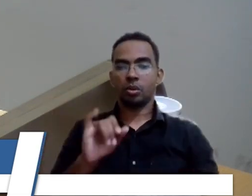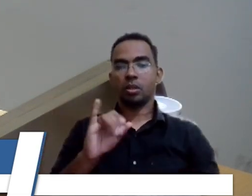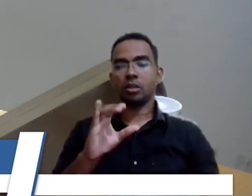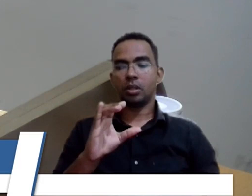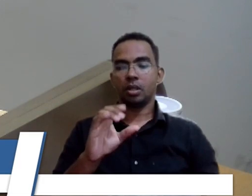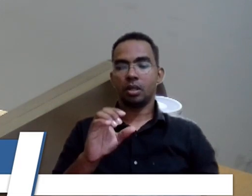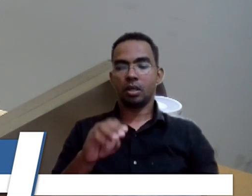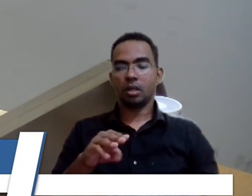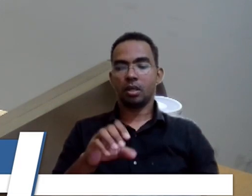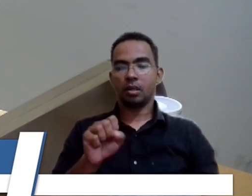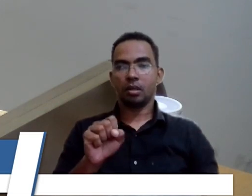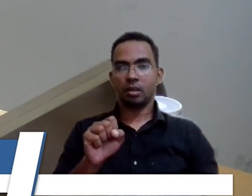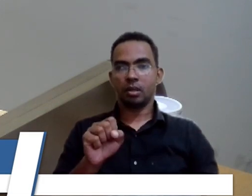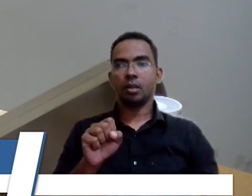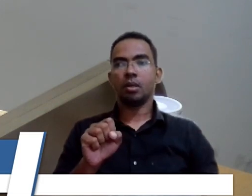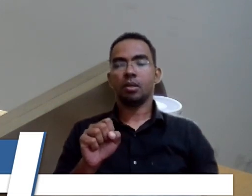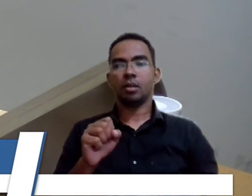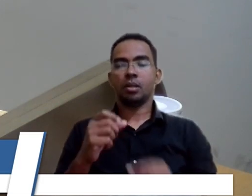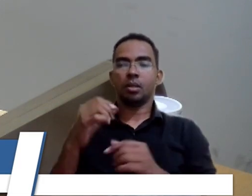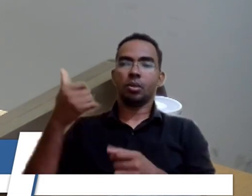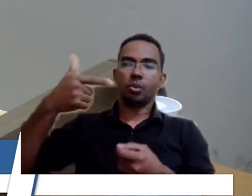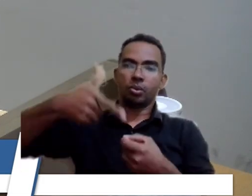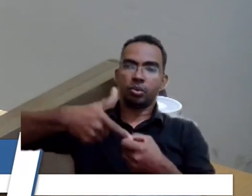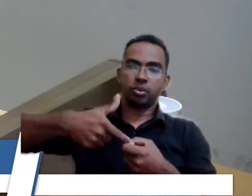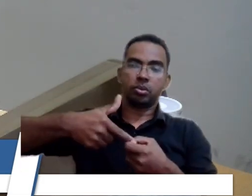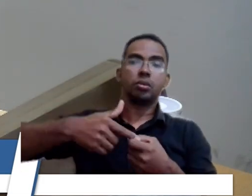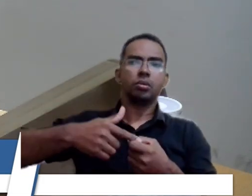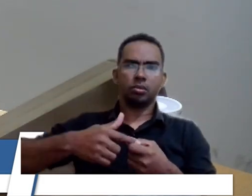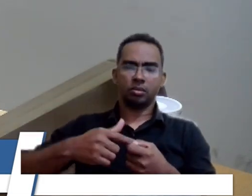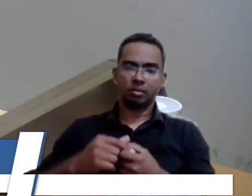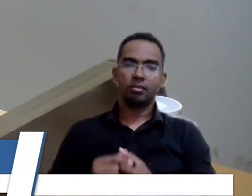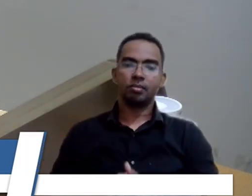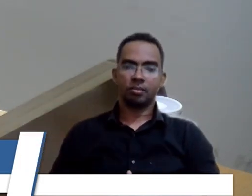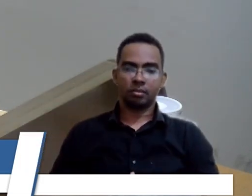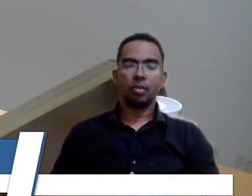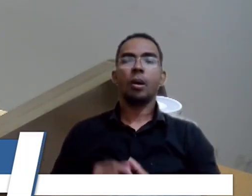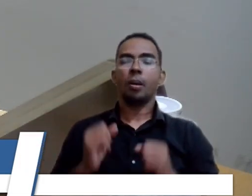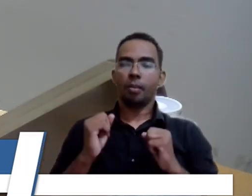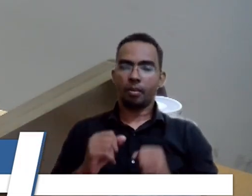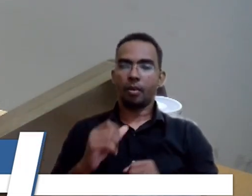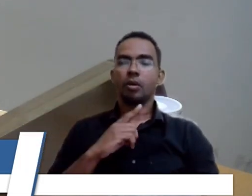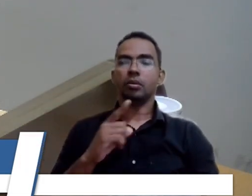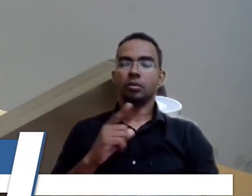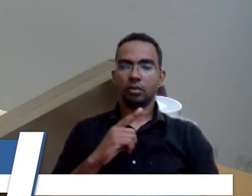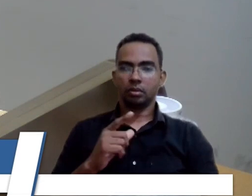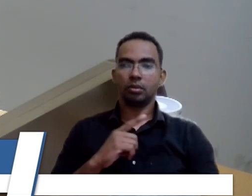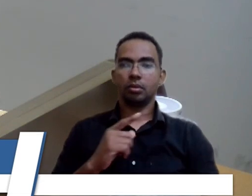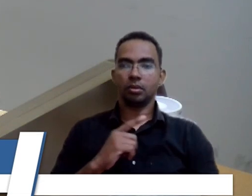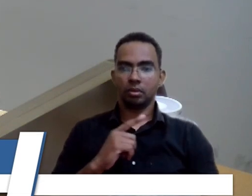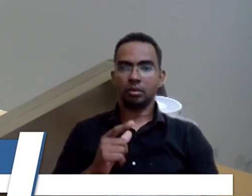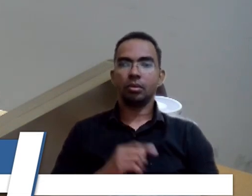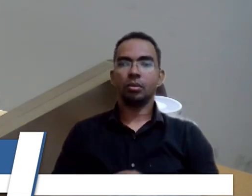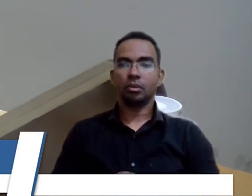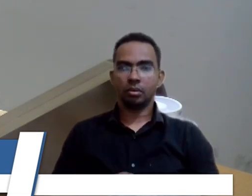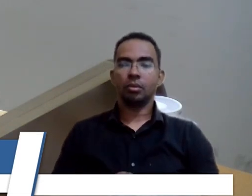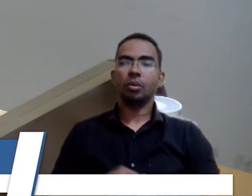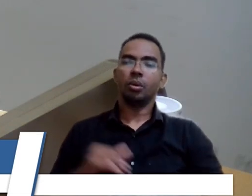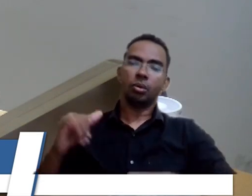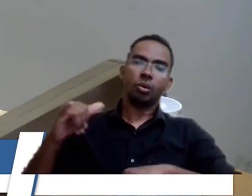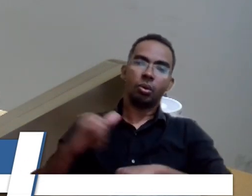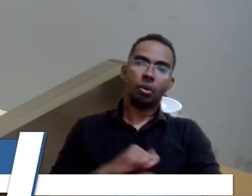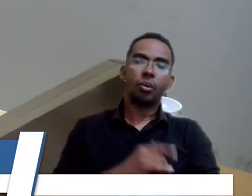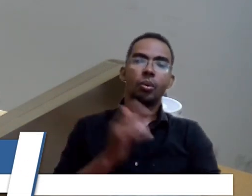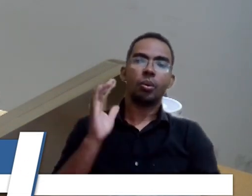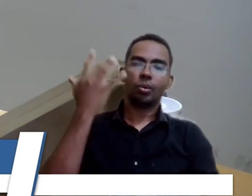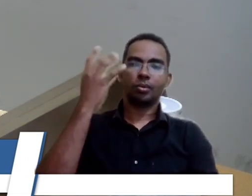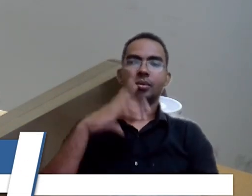gasolina dos aviões, né, não é isso? Que pode ter, o aeroporto que funcionando vai ter a redução